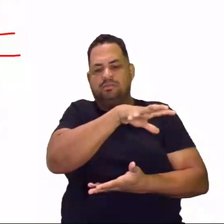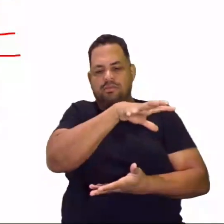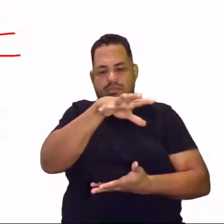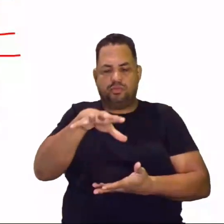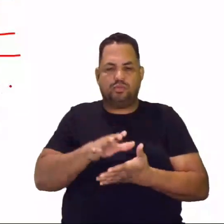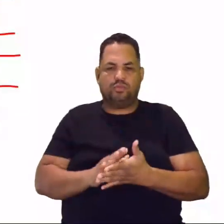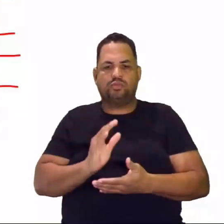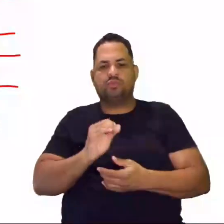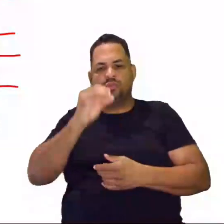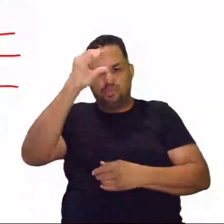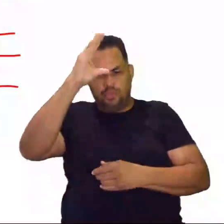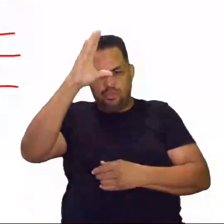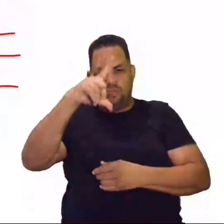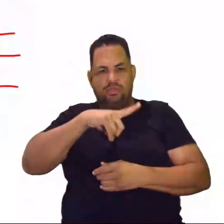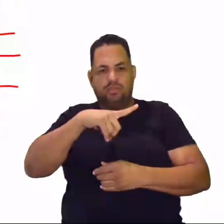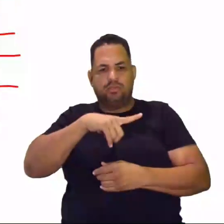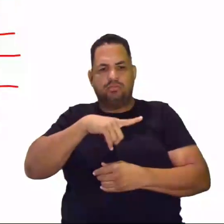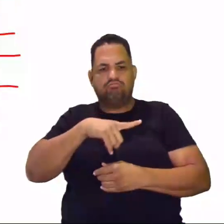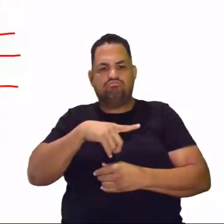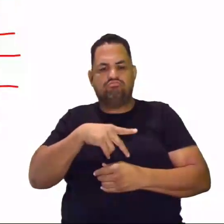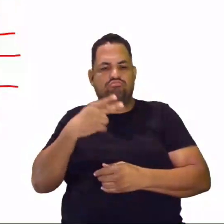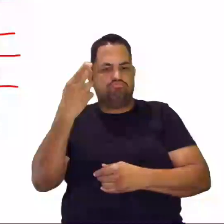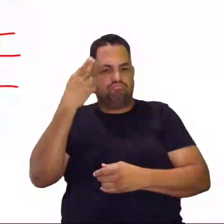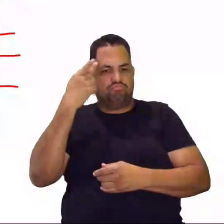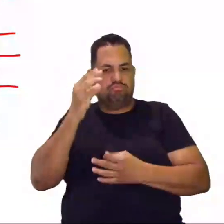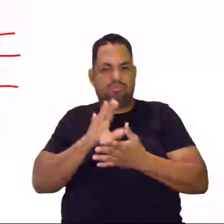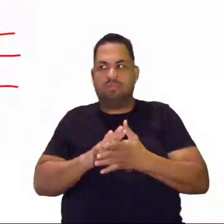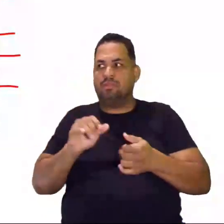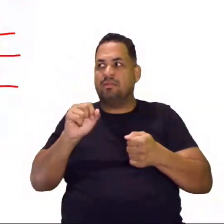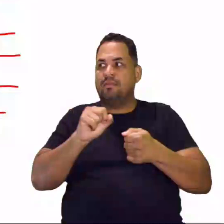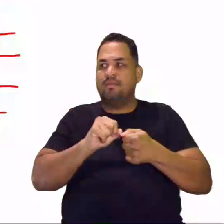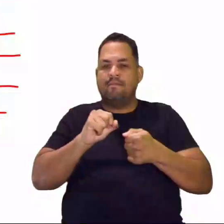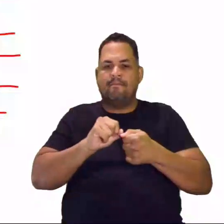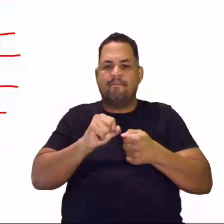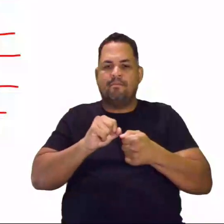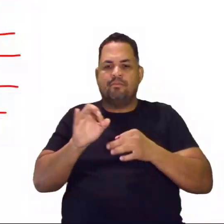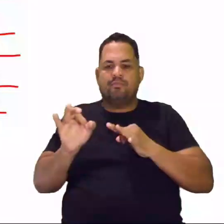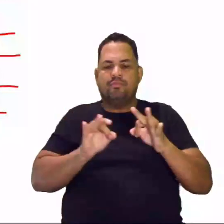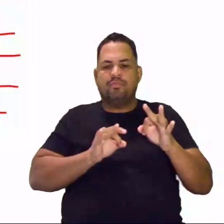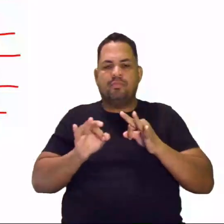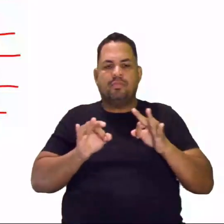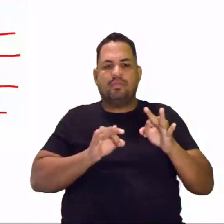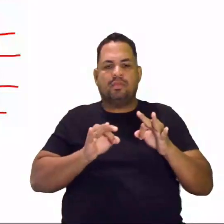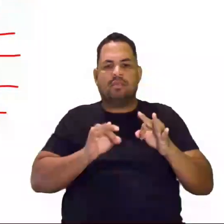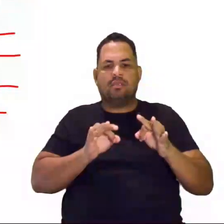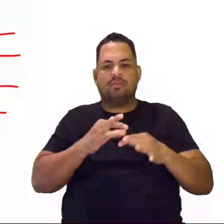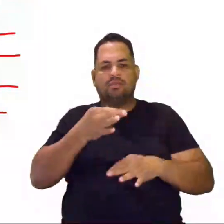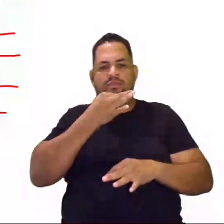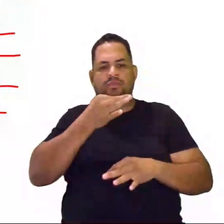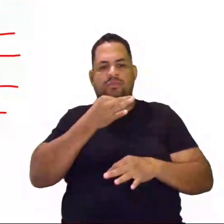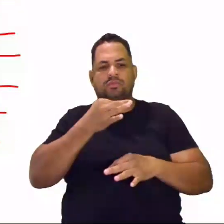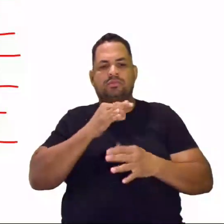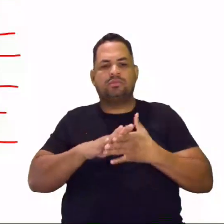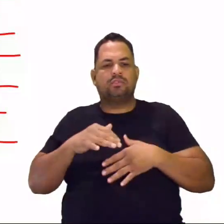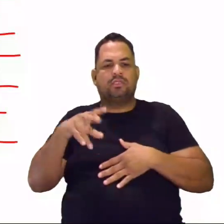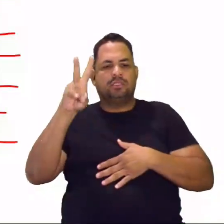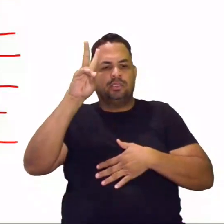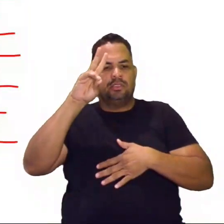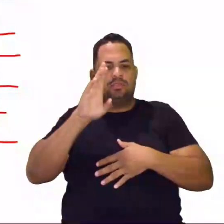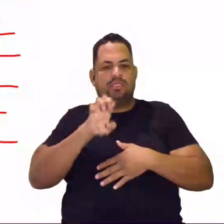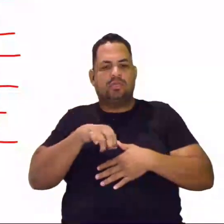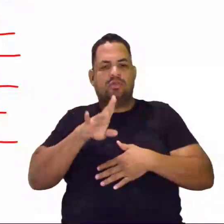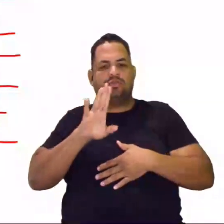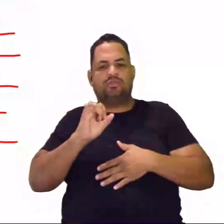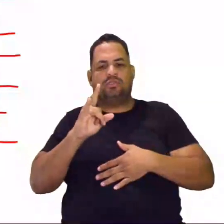de conhecimento e que têm em comum o fato de realizarem fortes críticas às narrativas eurocêntricas como